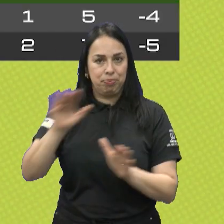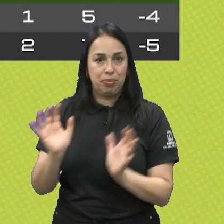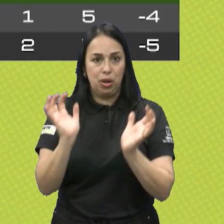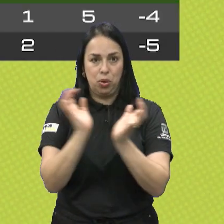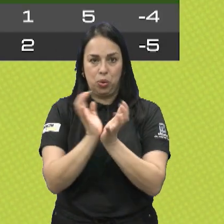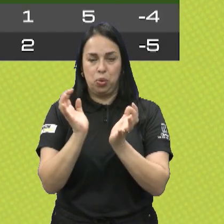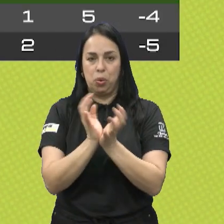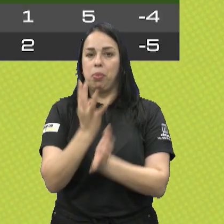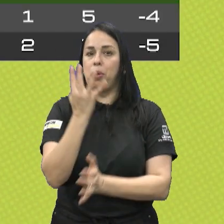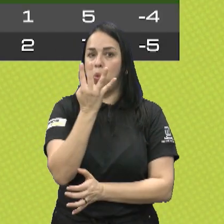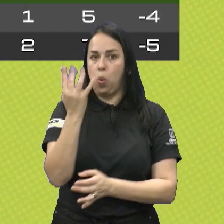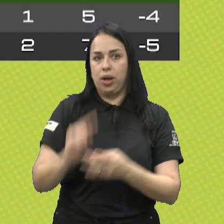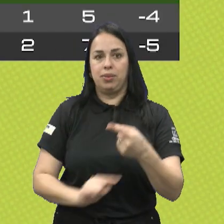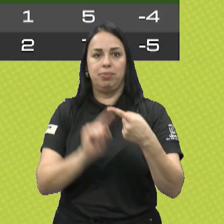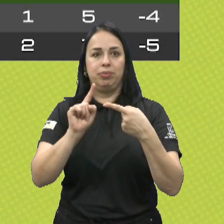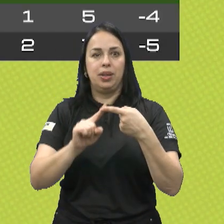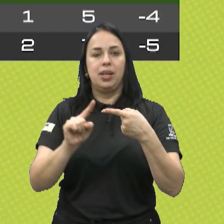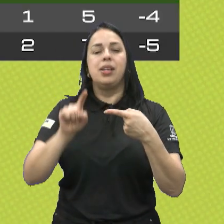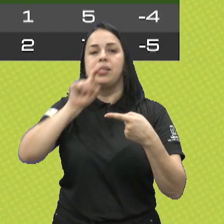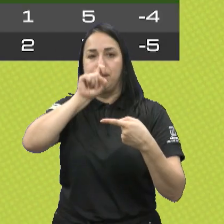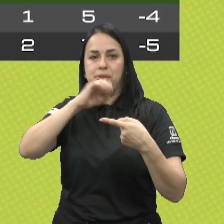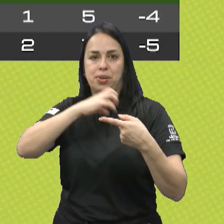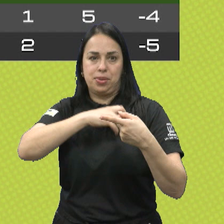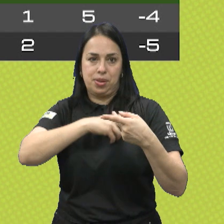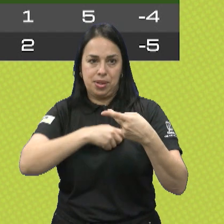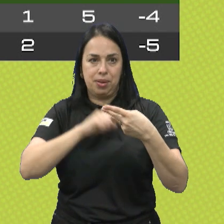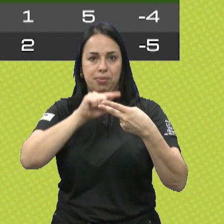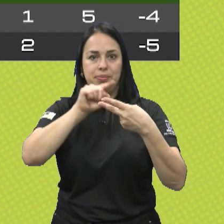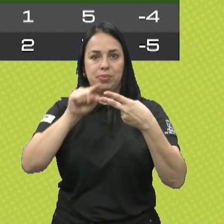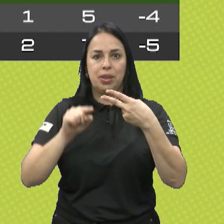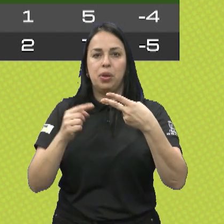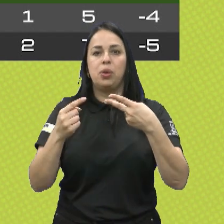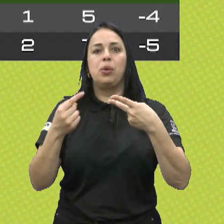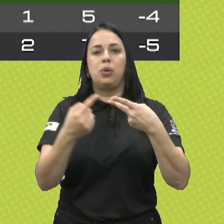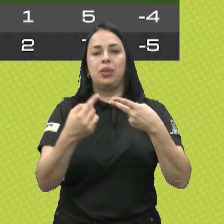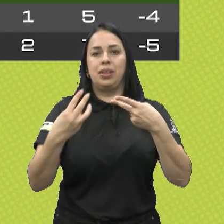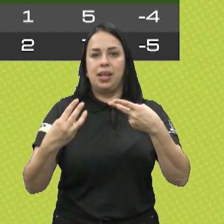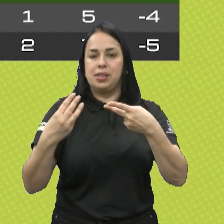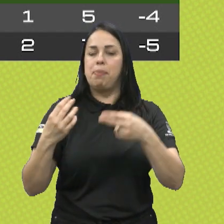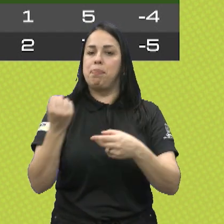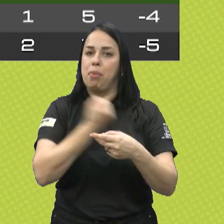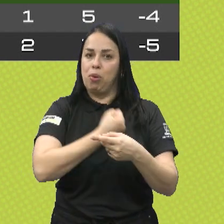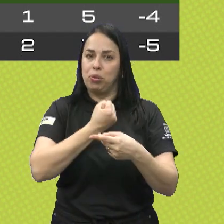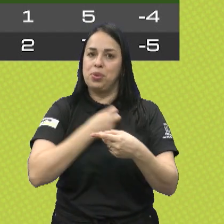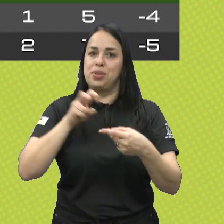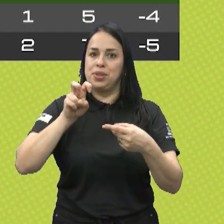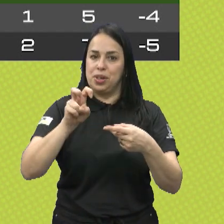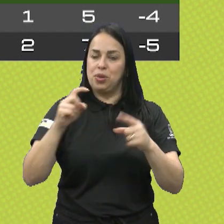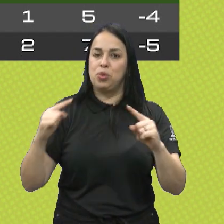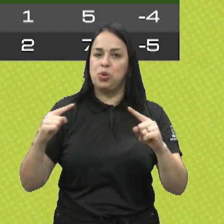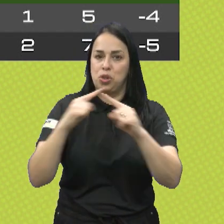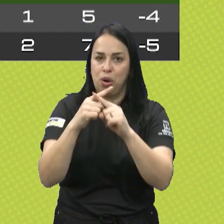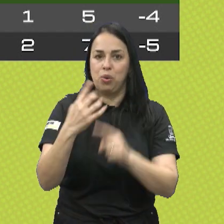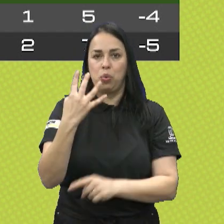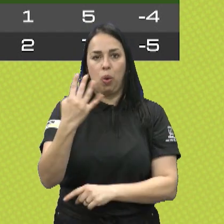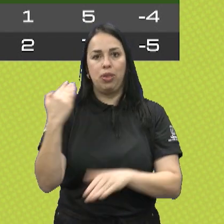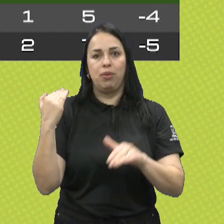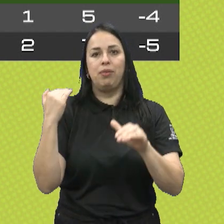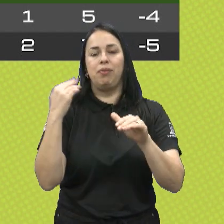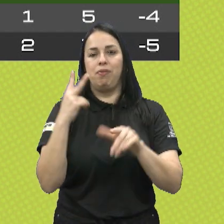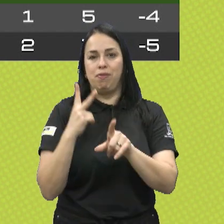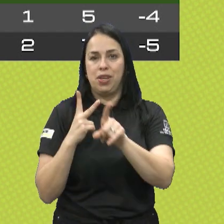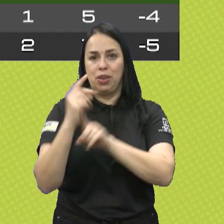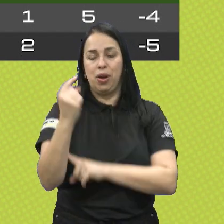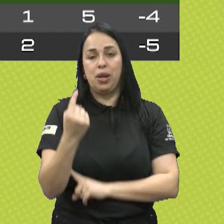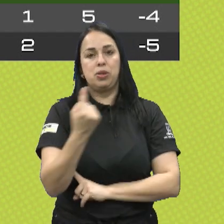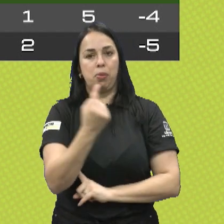13 pontos em 5 jogos, 4 vitórias, apenas um empate, nenhuma derrota. Melhor ataque da competição, melhor saldo também, a melhor defesa também